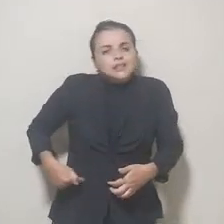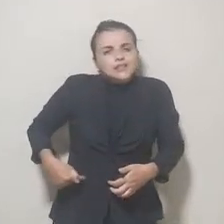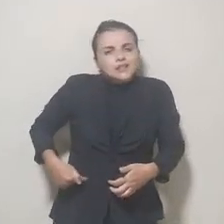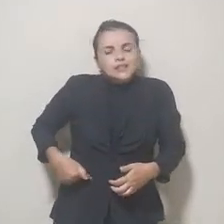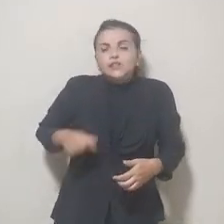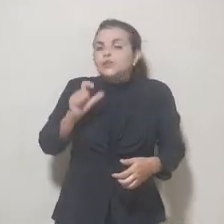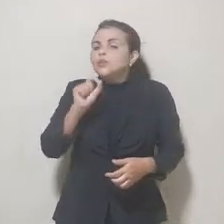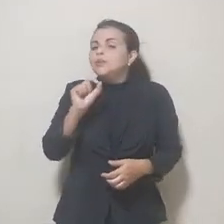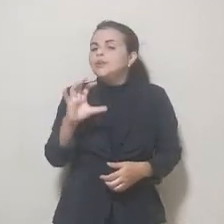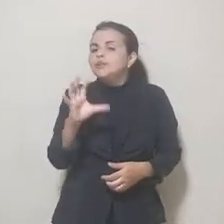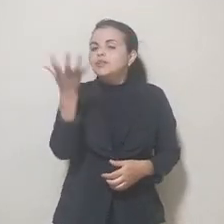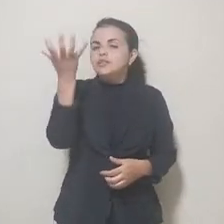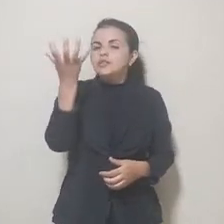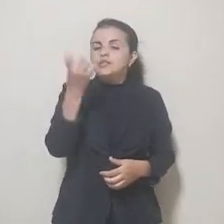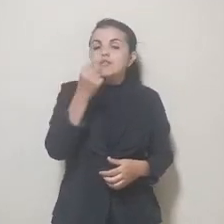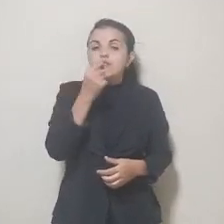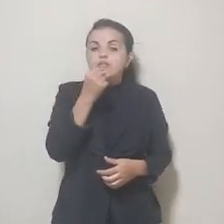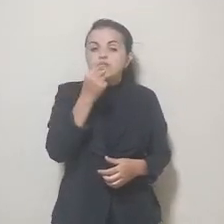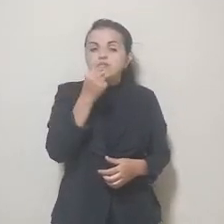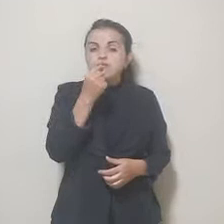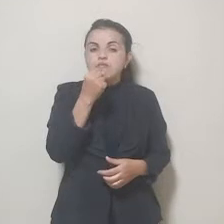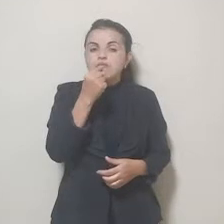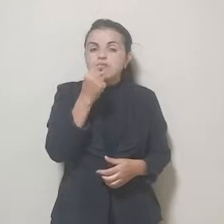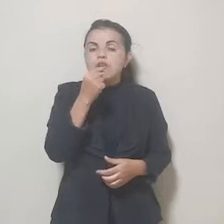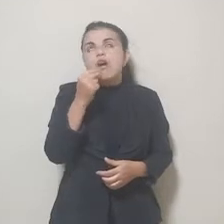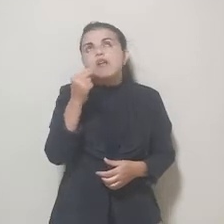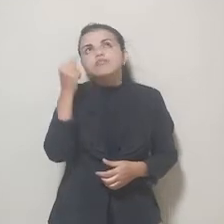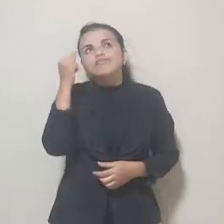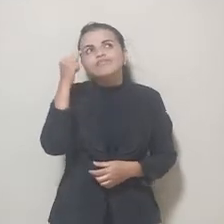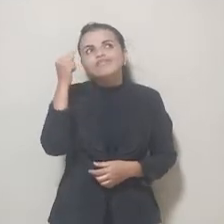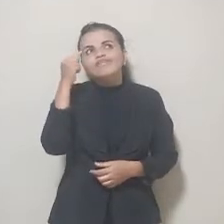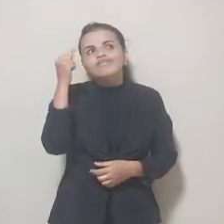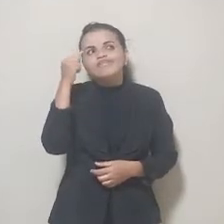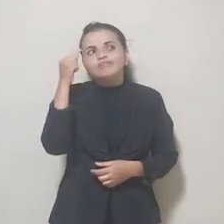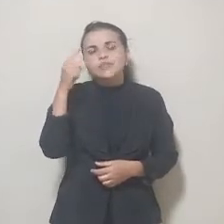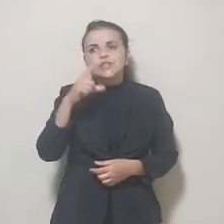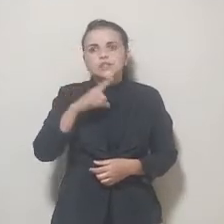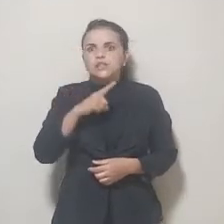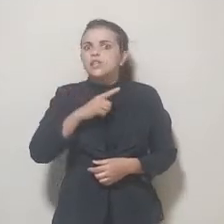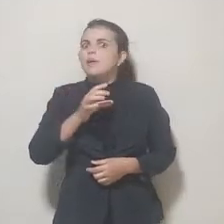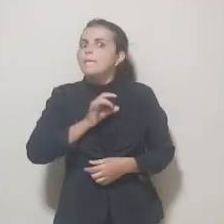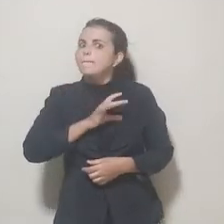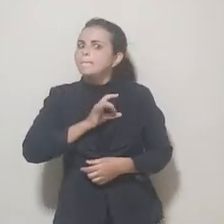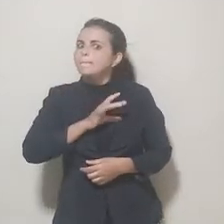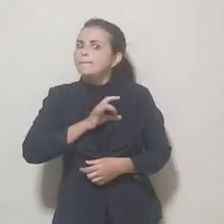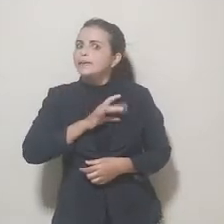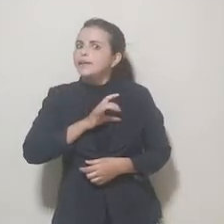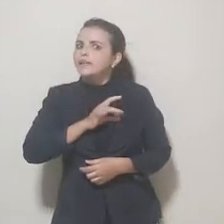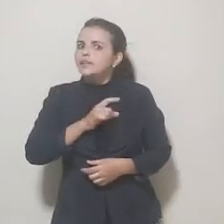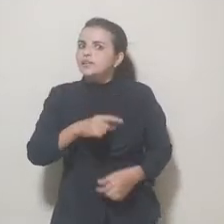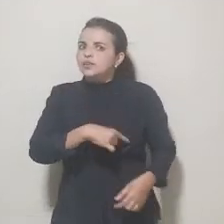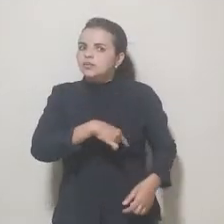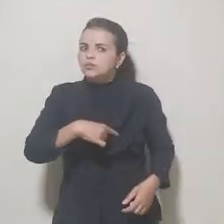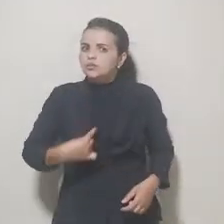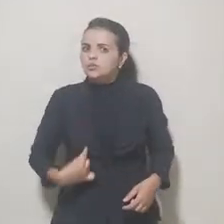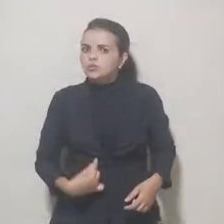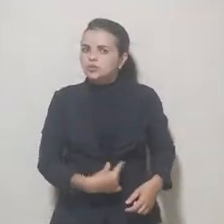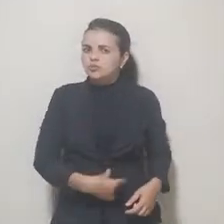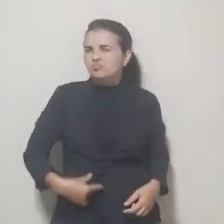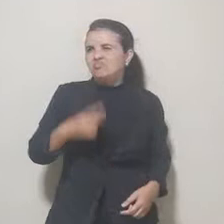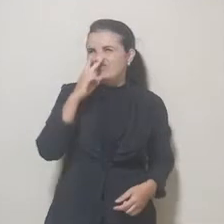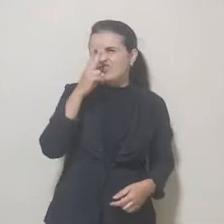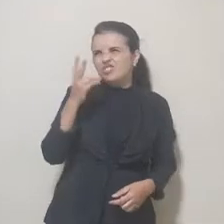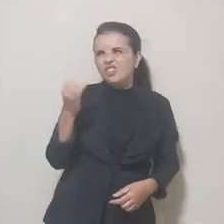parte aqui, que ajuda o nosso sistema digestório, ele pensa, se eu estou com medo, o meu sistema digestório ele não é tão importante nesse